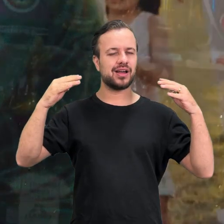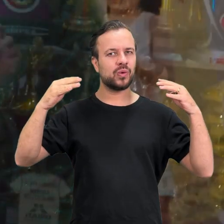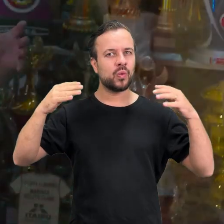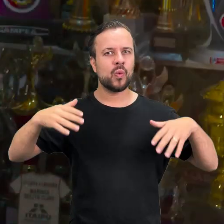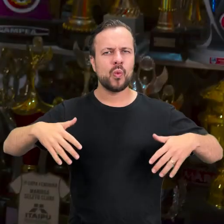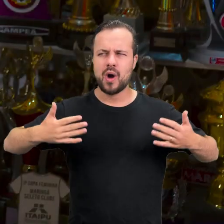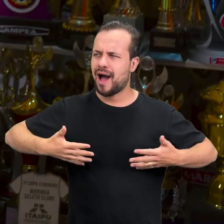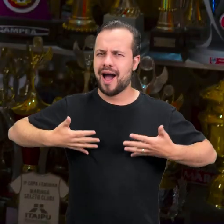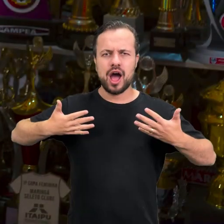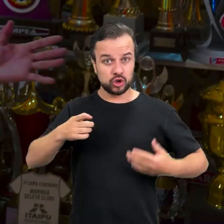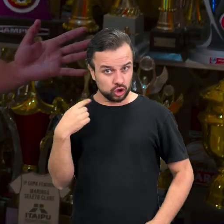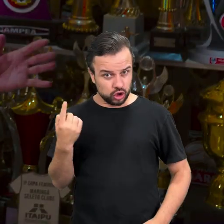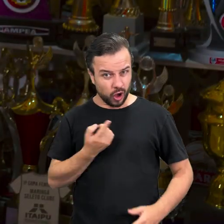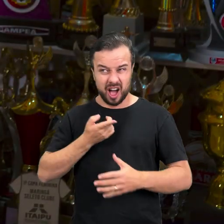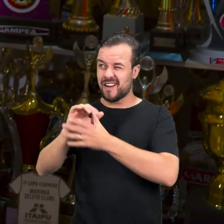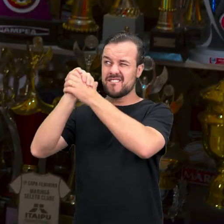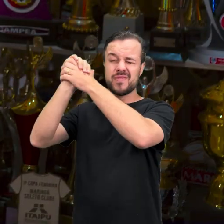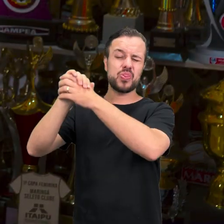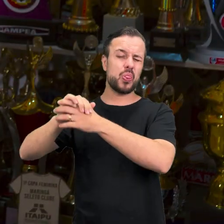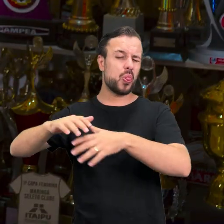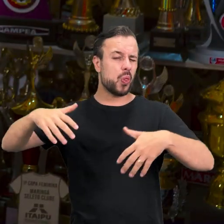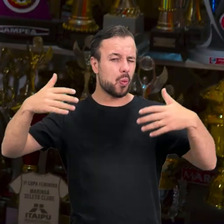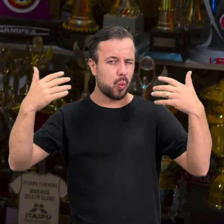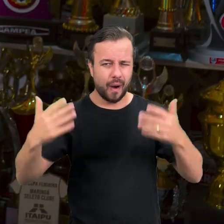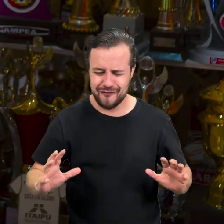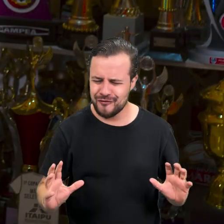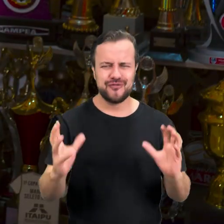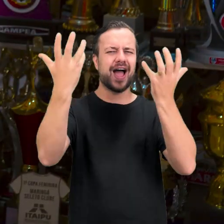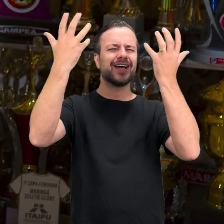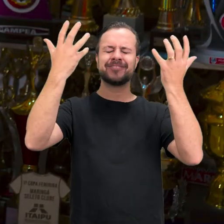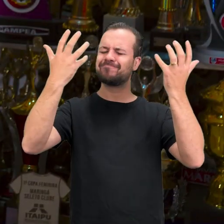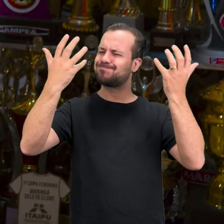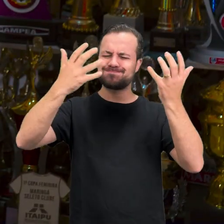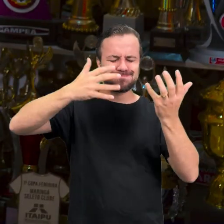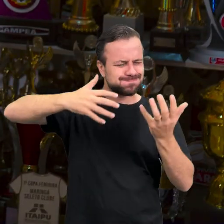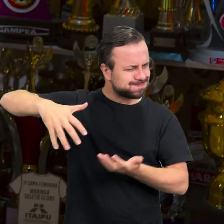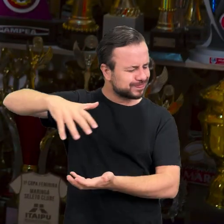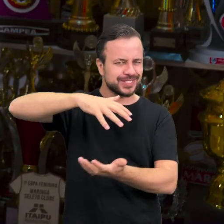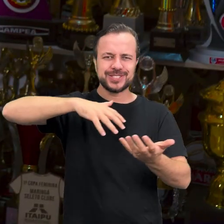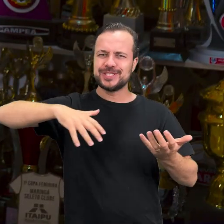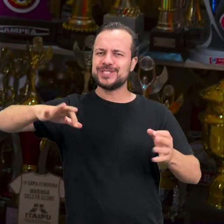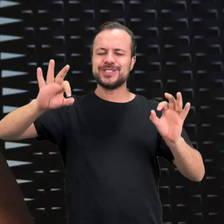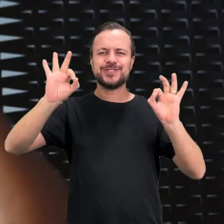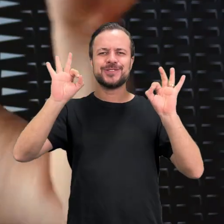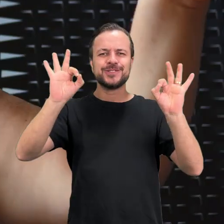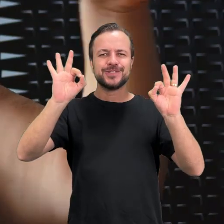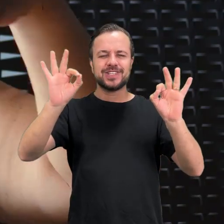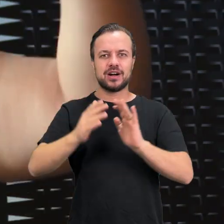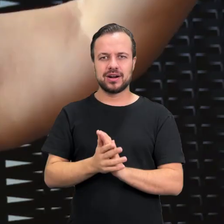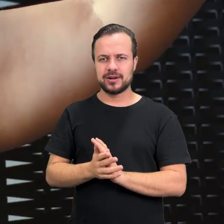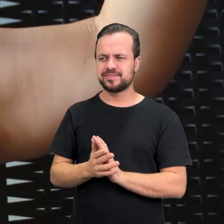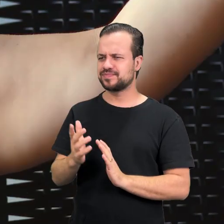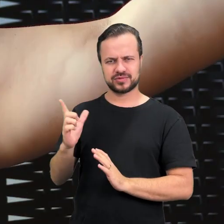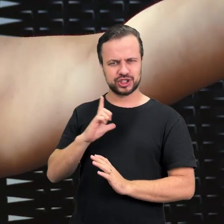coisa, euforia. Quando nós ganhamos, meu Deus, a festa foi assim, inesquecível. Ninguém consegue esquecer esse momento. E tinha gente também,